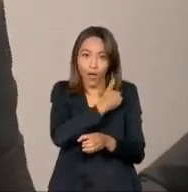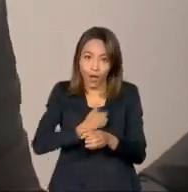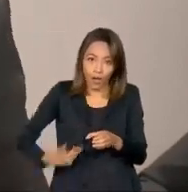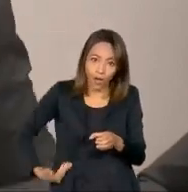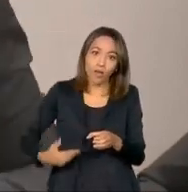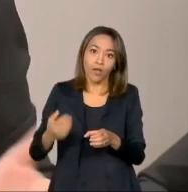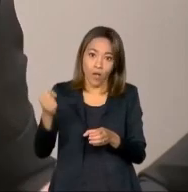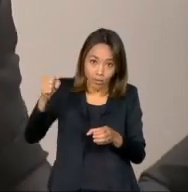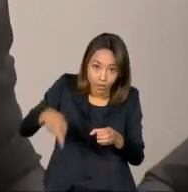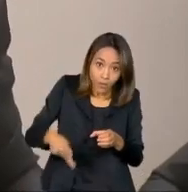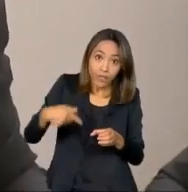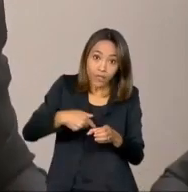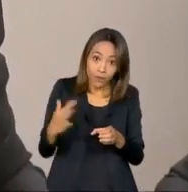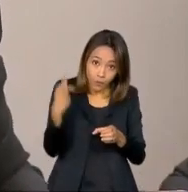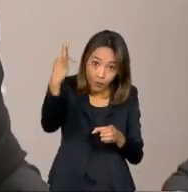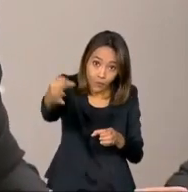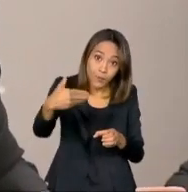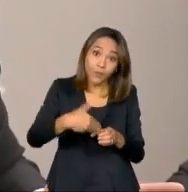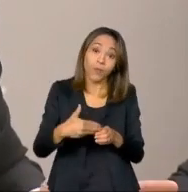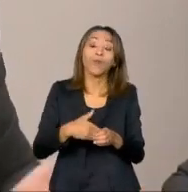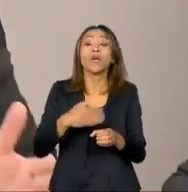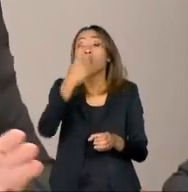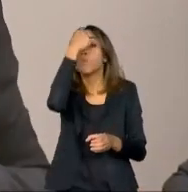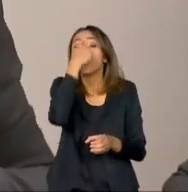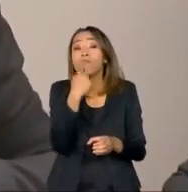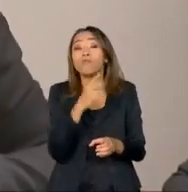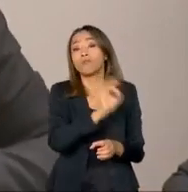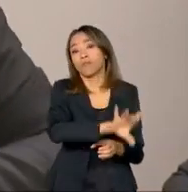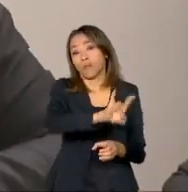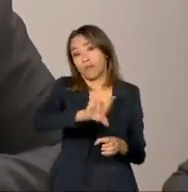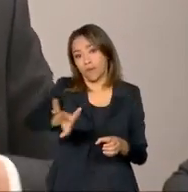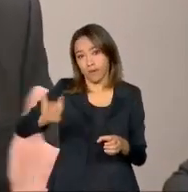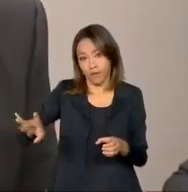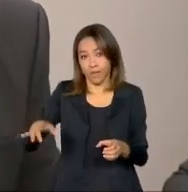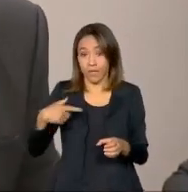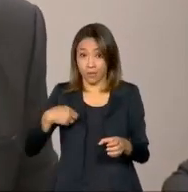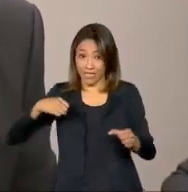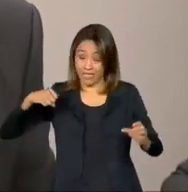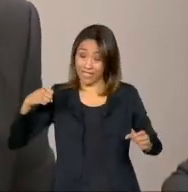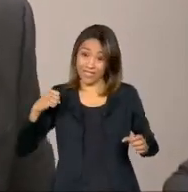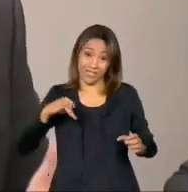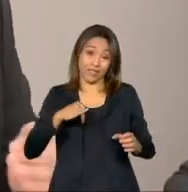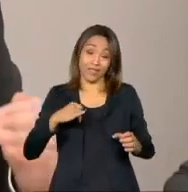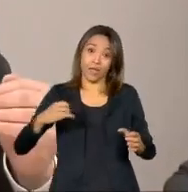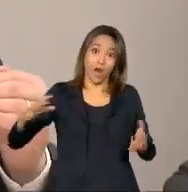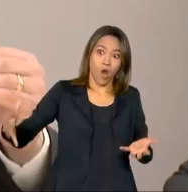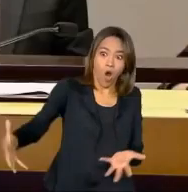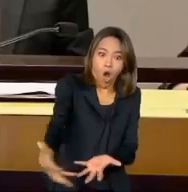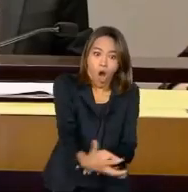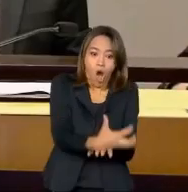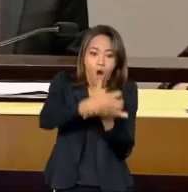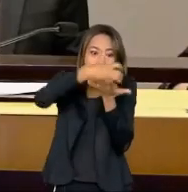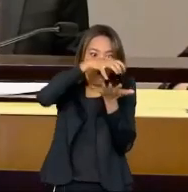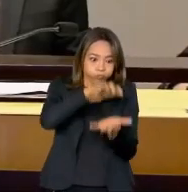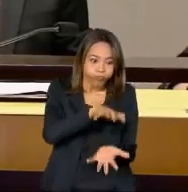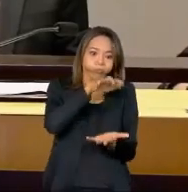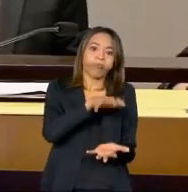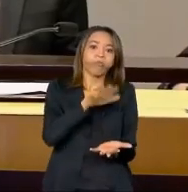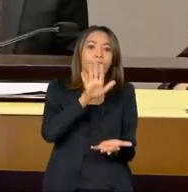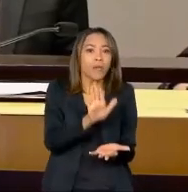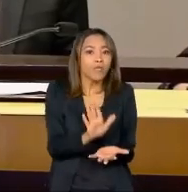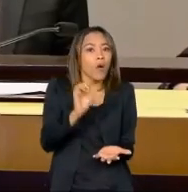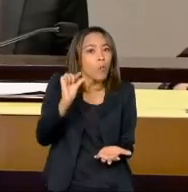há 10 anos atrás, evidentemente, têm que ser reajustados. Agora, se o impacto é muito alto na arrecadação, nós podemos fazer isso